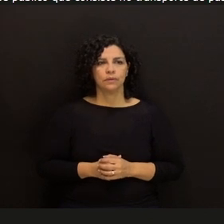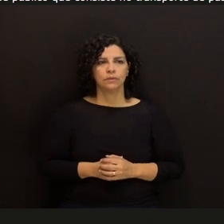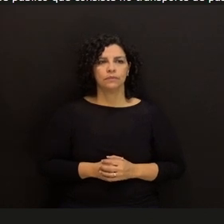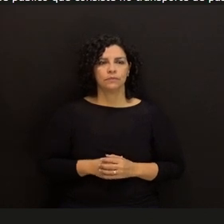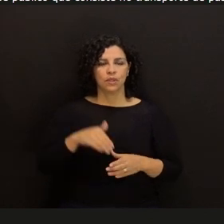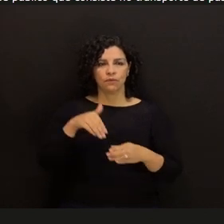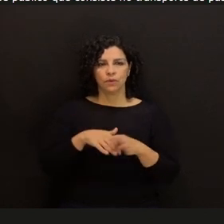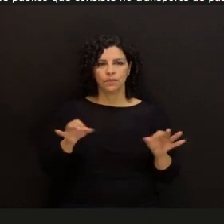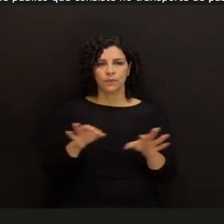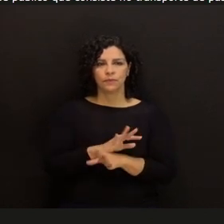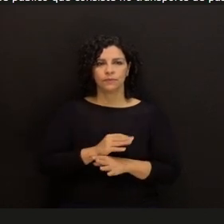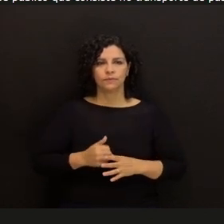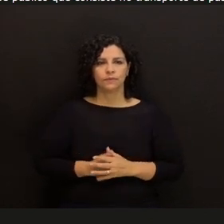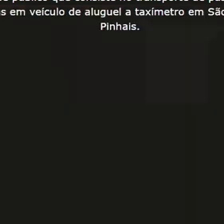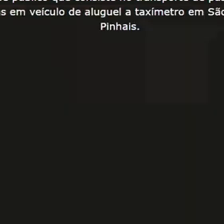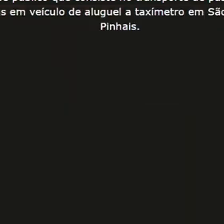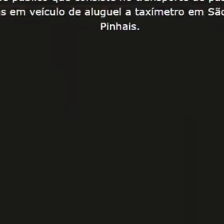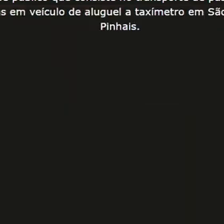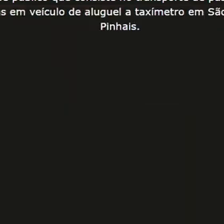votação aberta